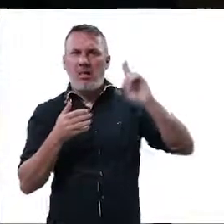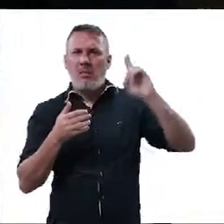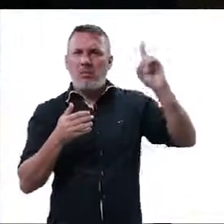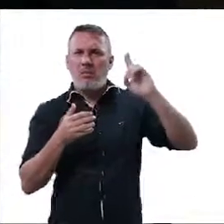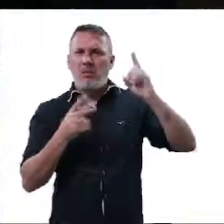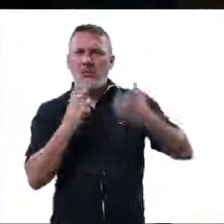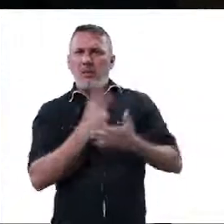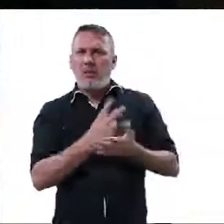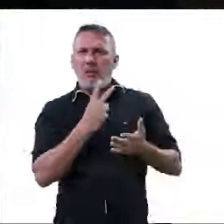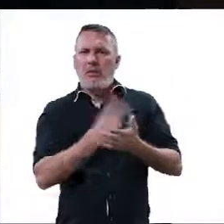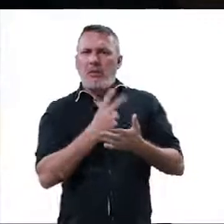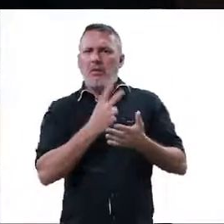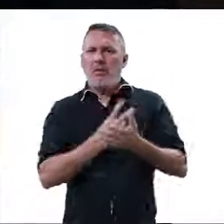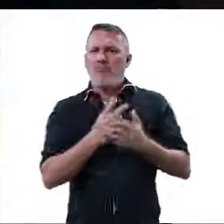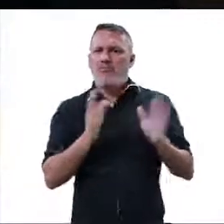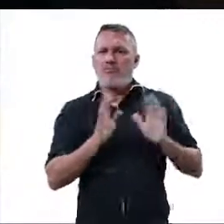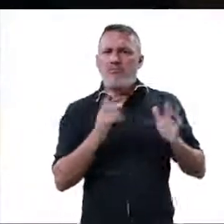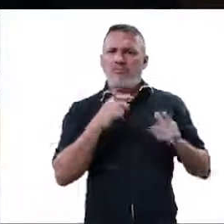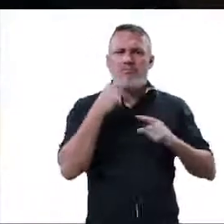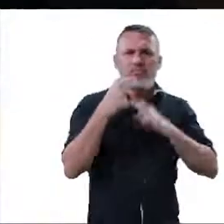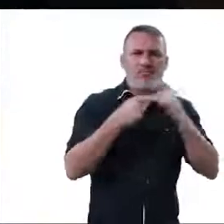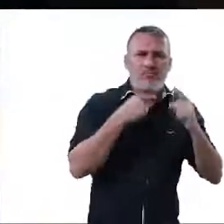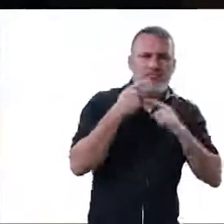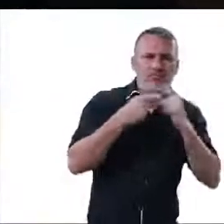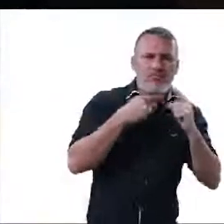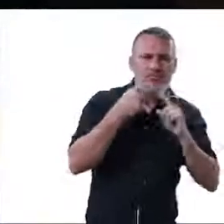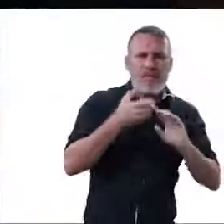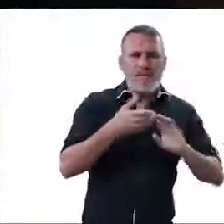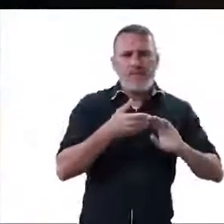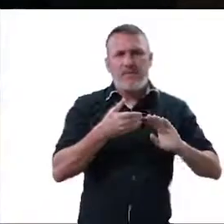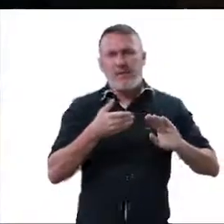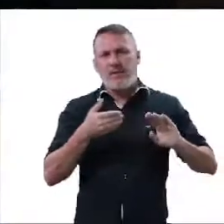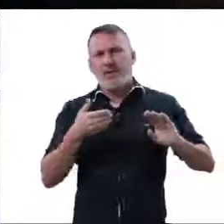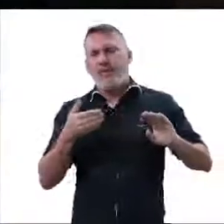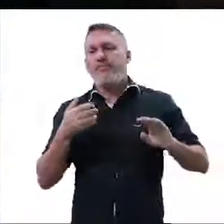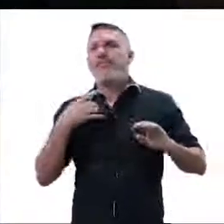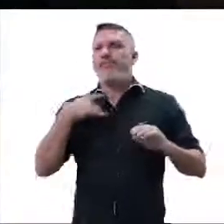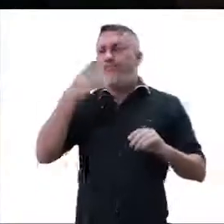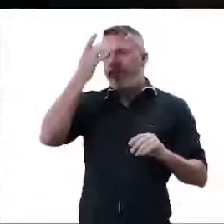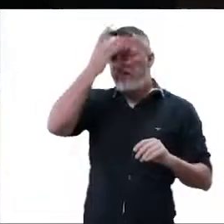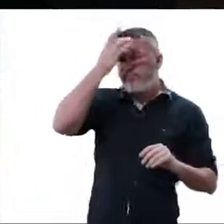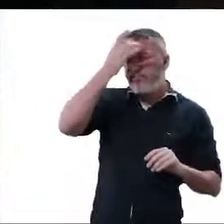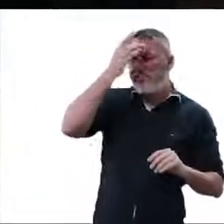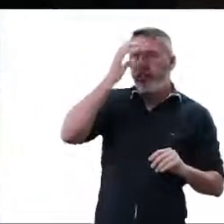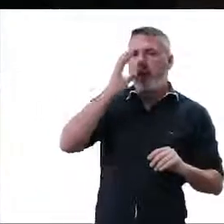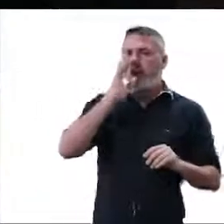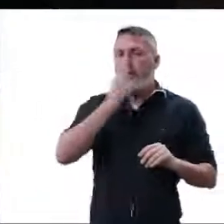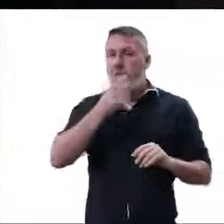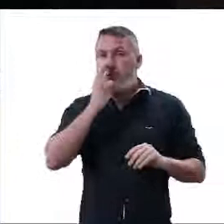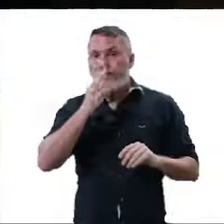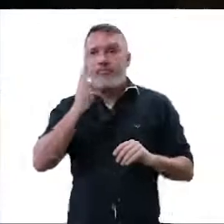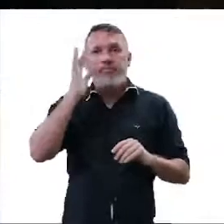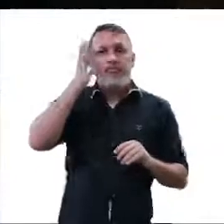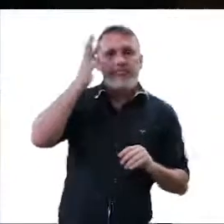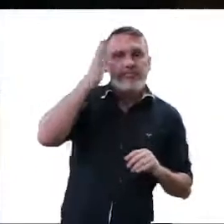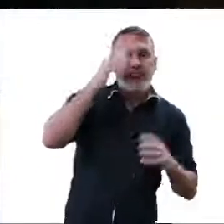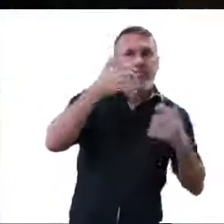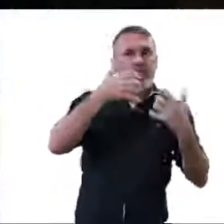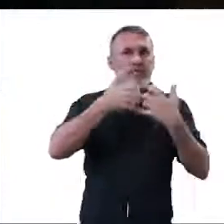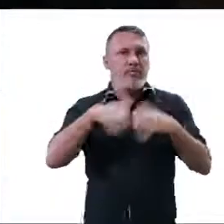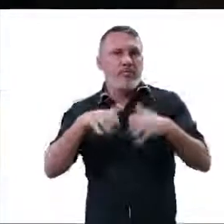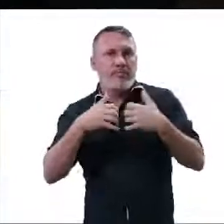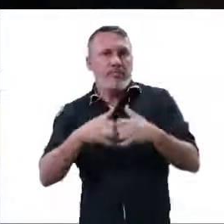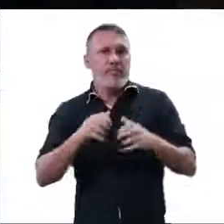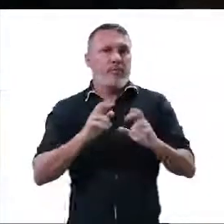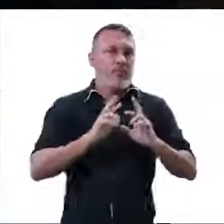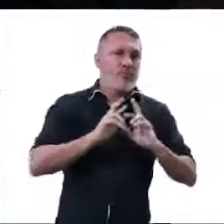religiosas, né? Aí você desenvolve um pré-pensamento crítico, certo? E é uma forma já diferente